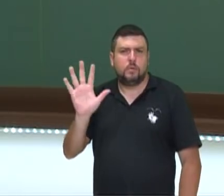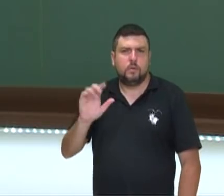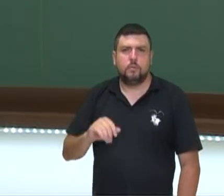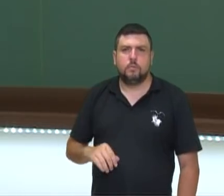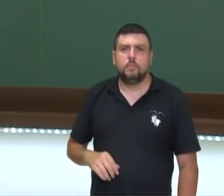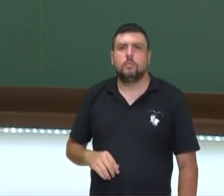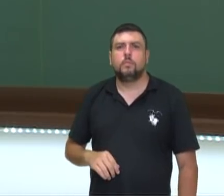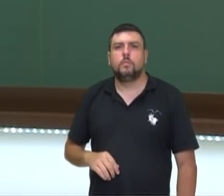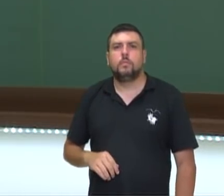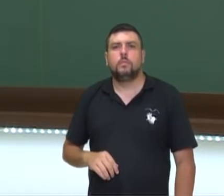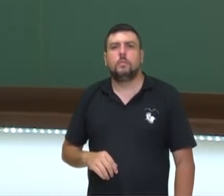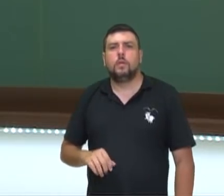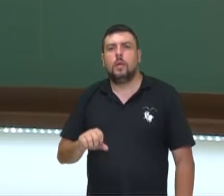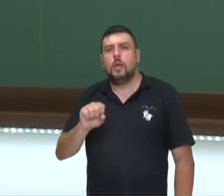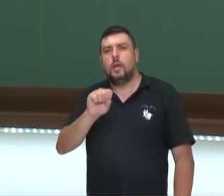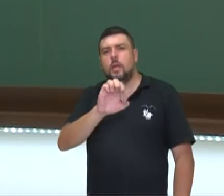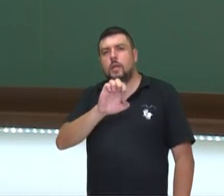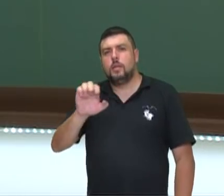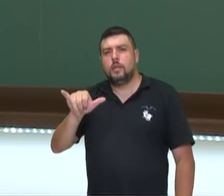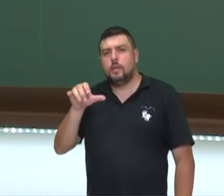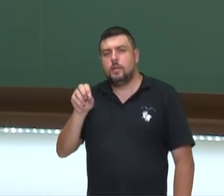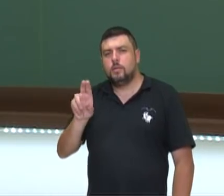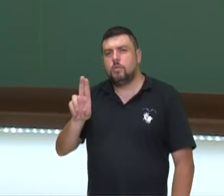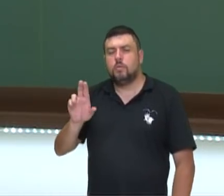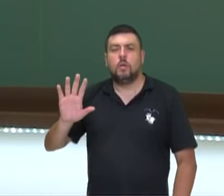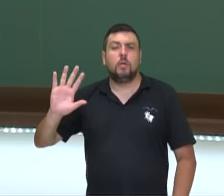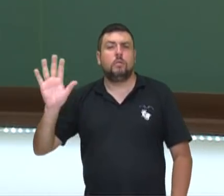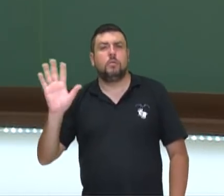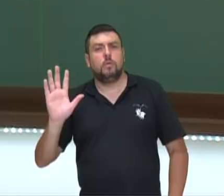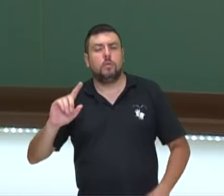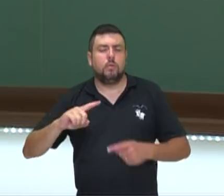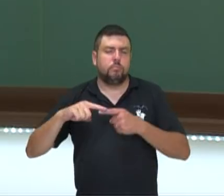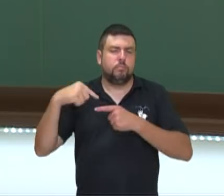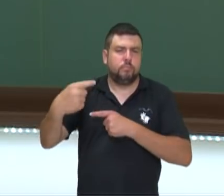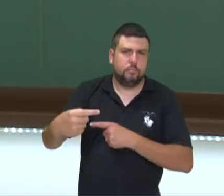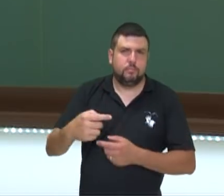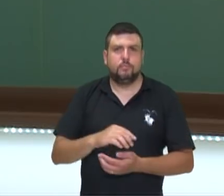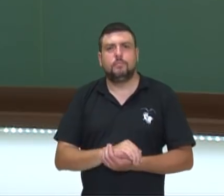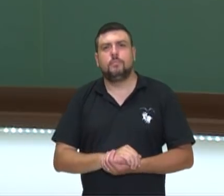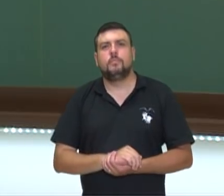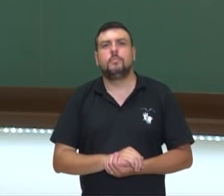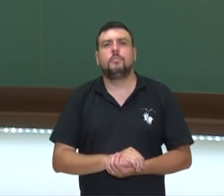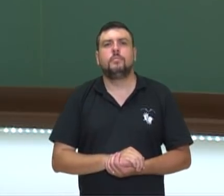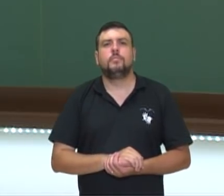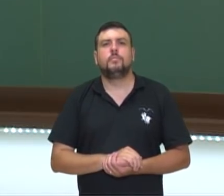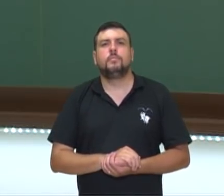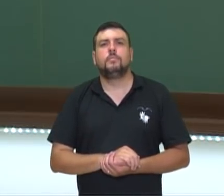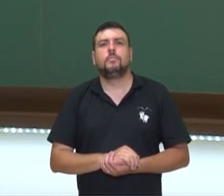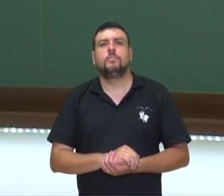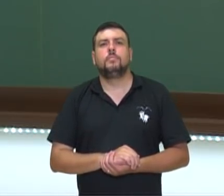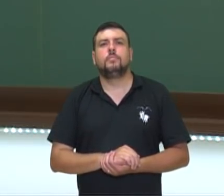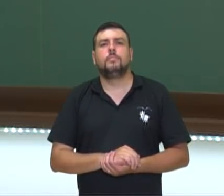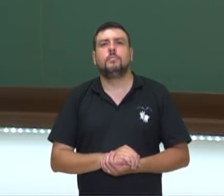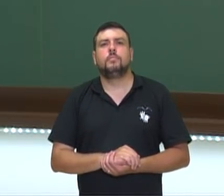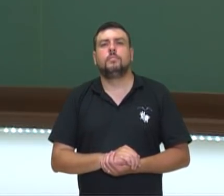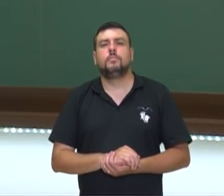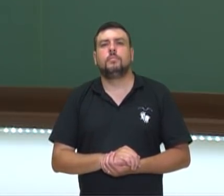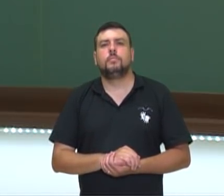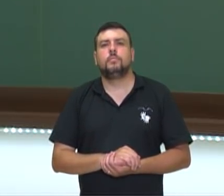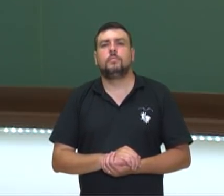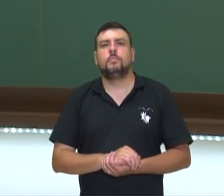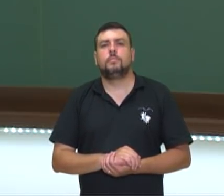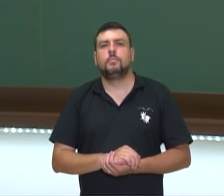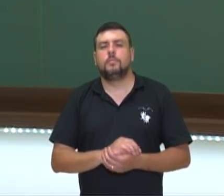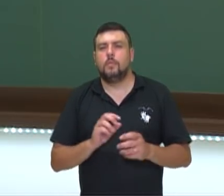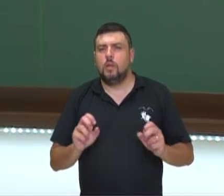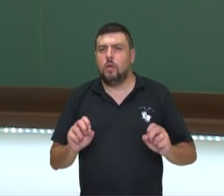significa até mais. Hi, hello. Ok? Beleza, pessoal. Vamos ler comigo o que